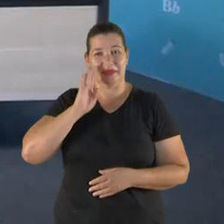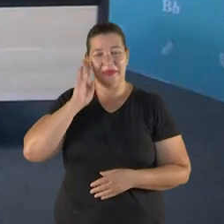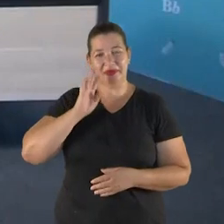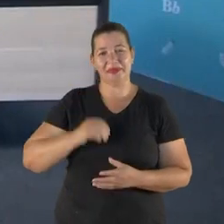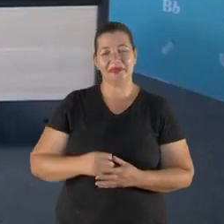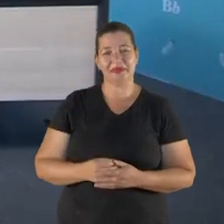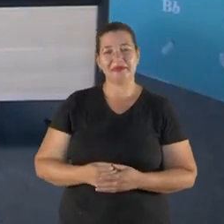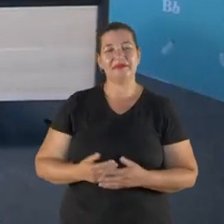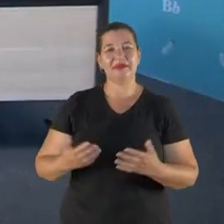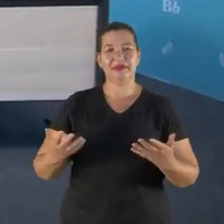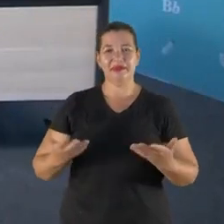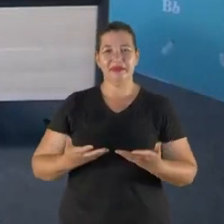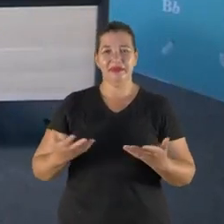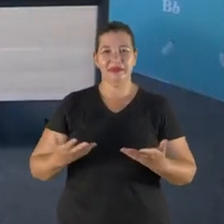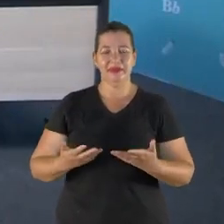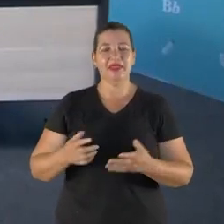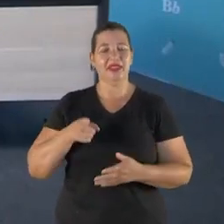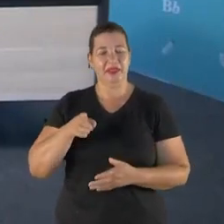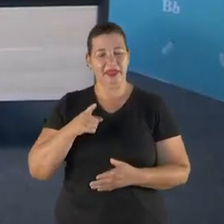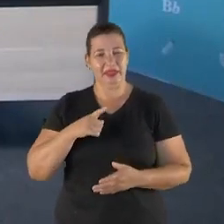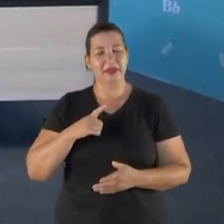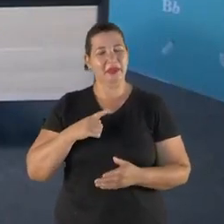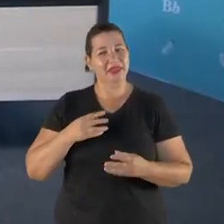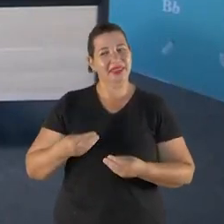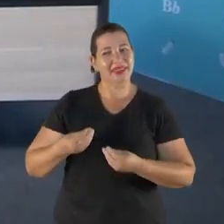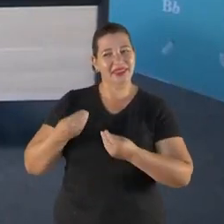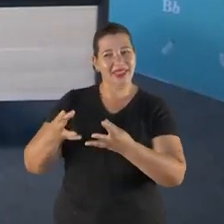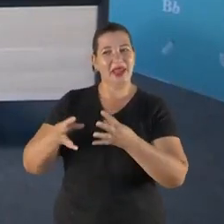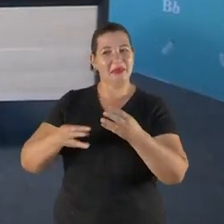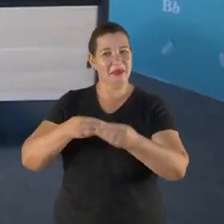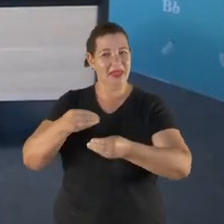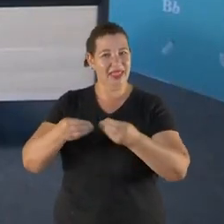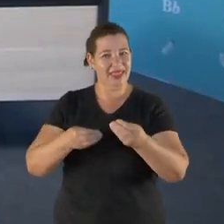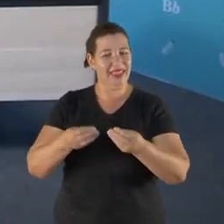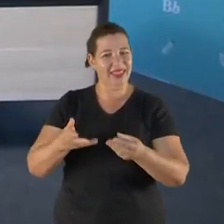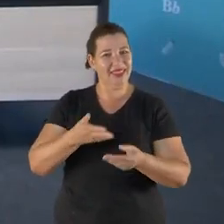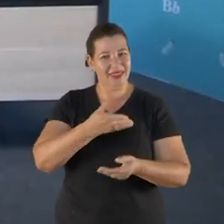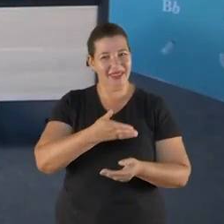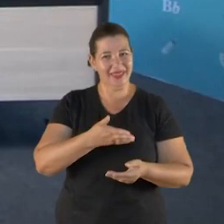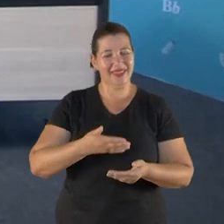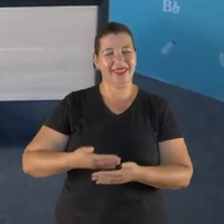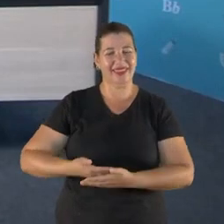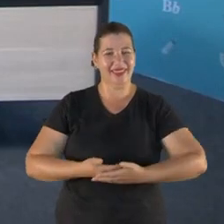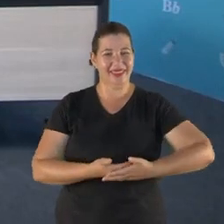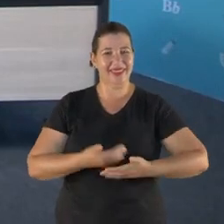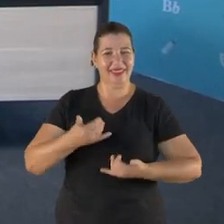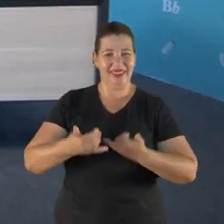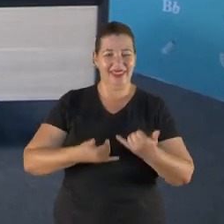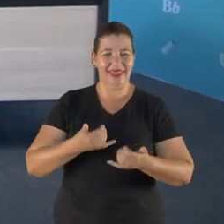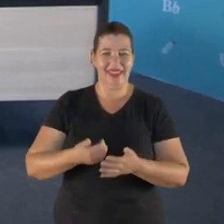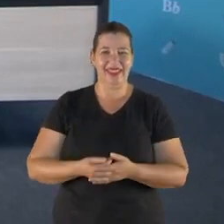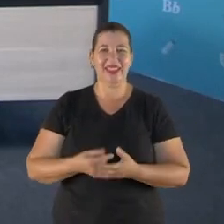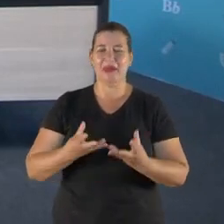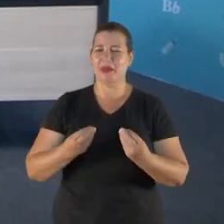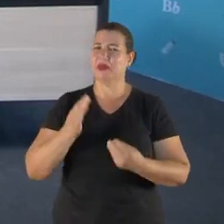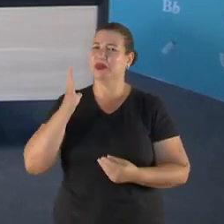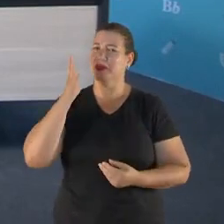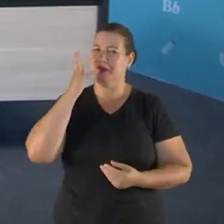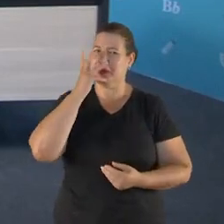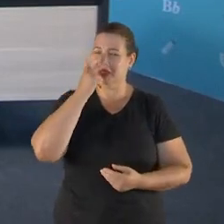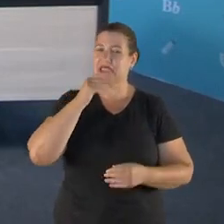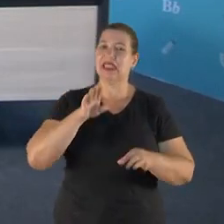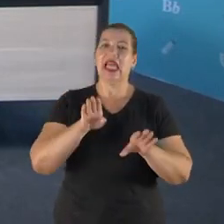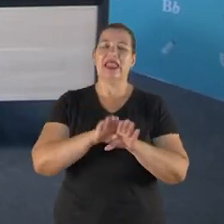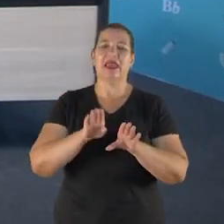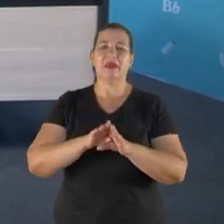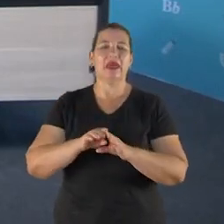Que legal, né, pessoal? Agora você já pode presentear alguém com uma Bayomi, porque além de serem